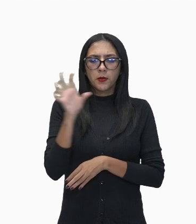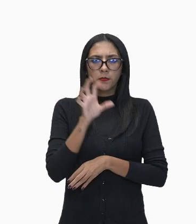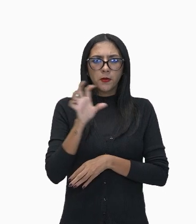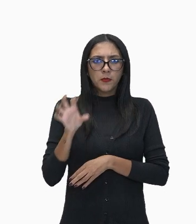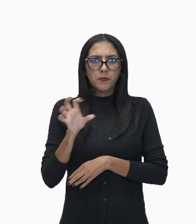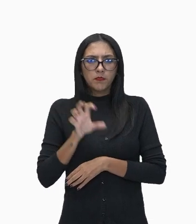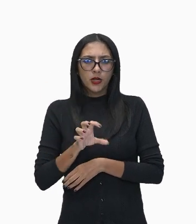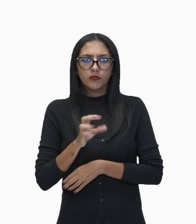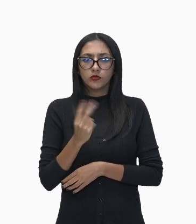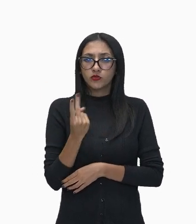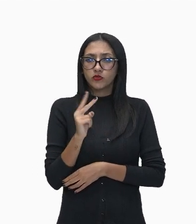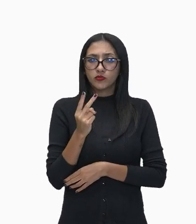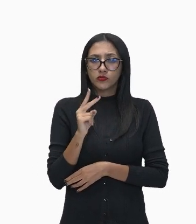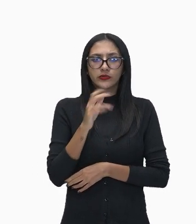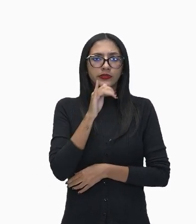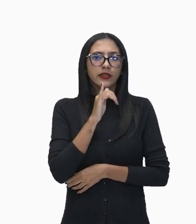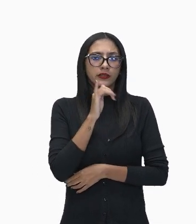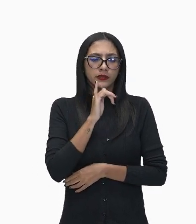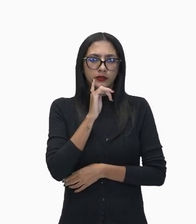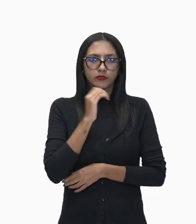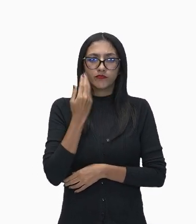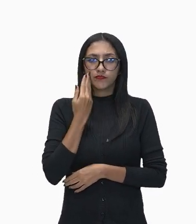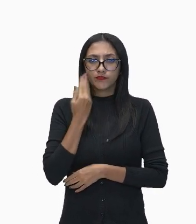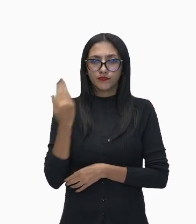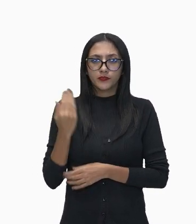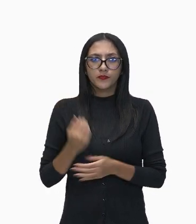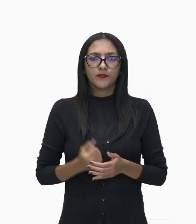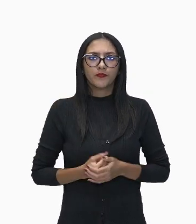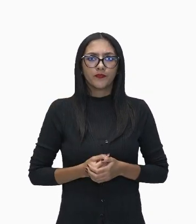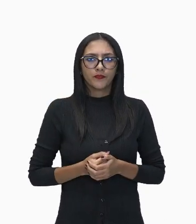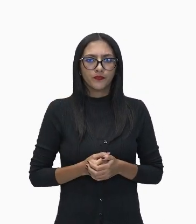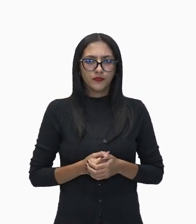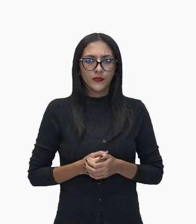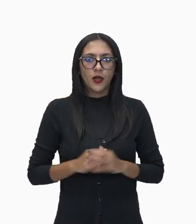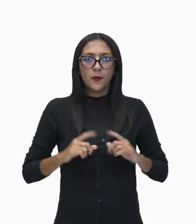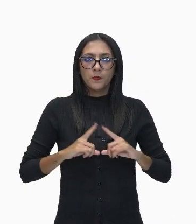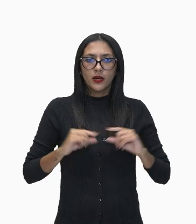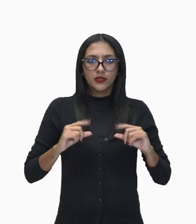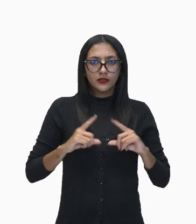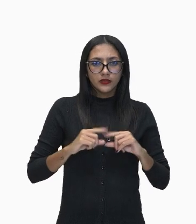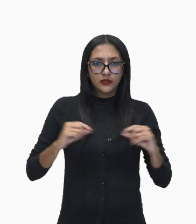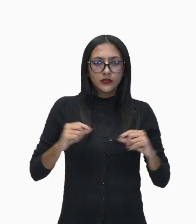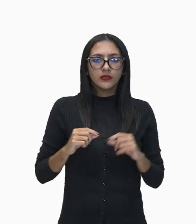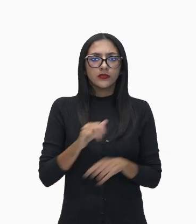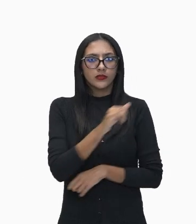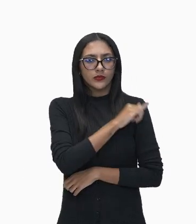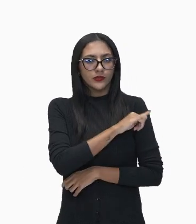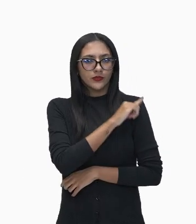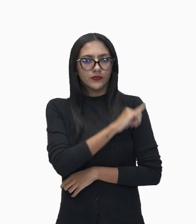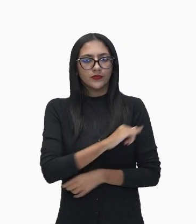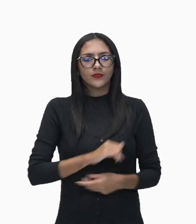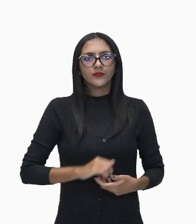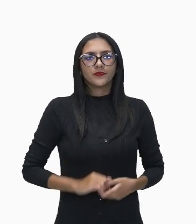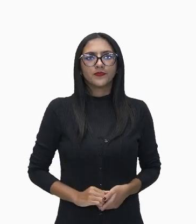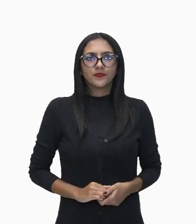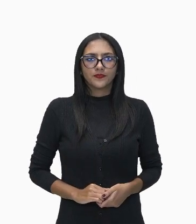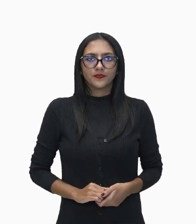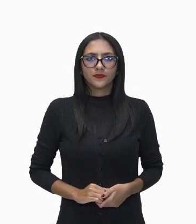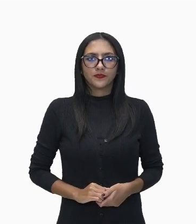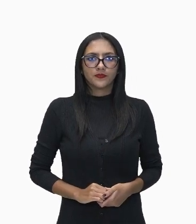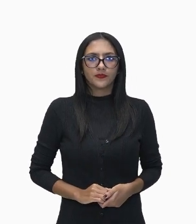aqui dois exemplos, é o caso de Brasília e Rio de Janeiro. Vamos lá adiante.